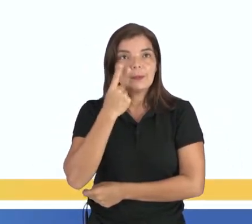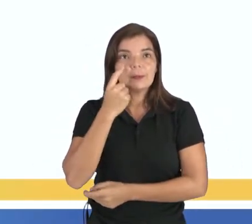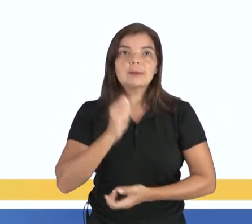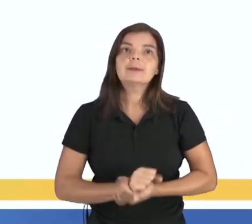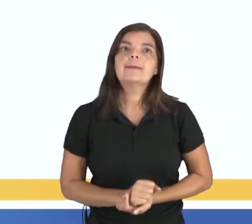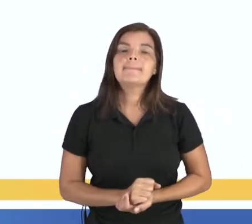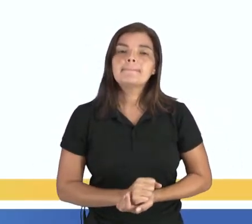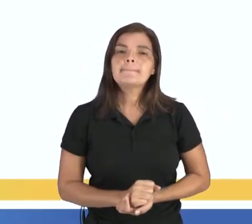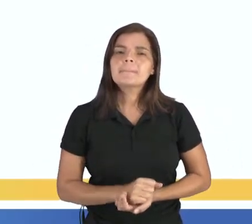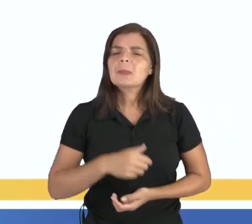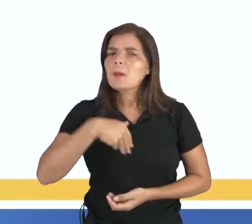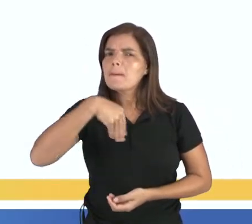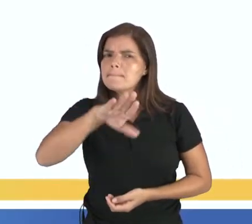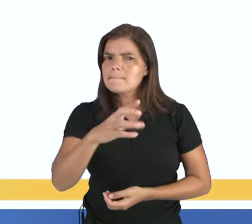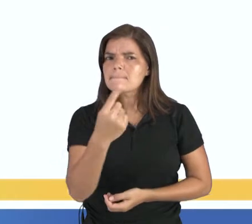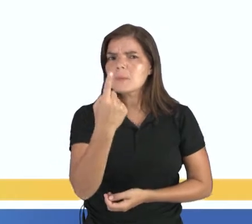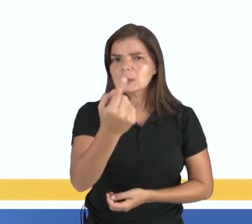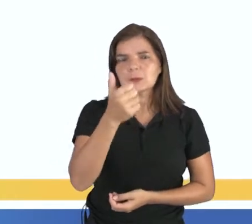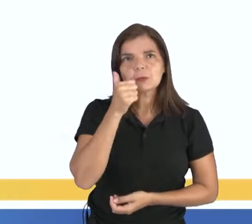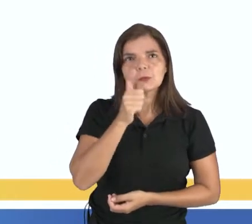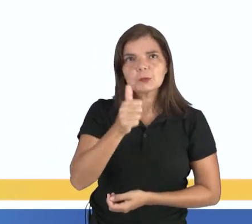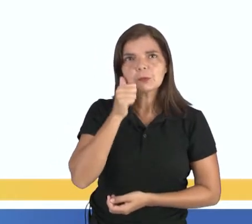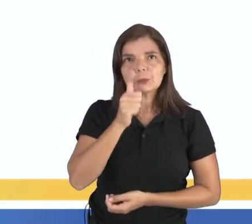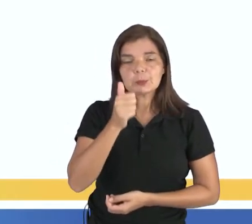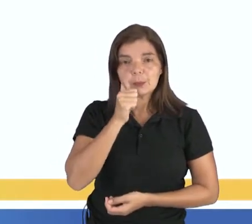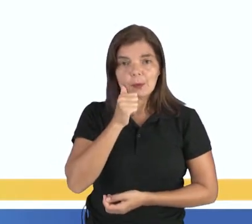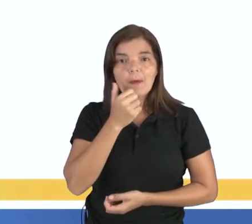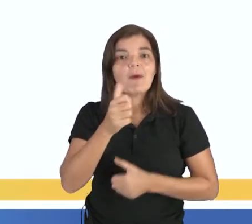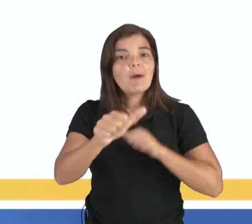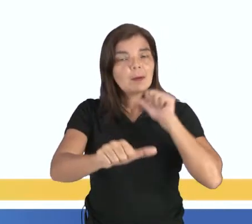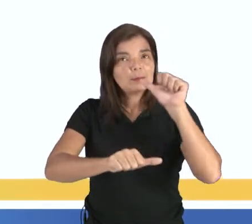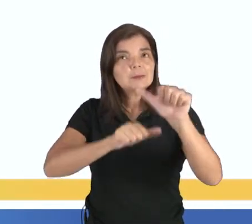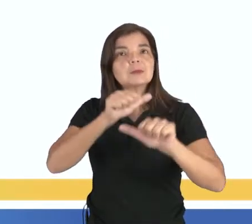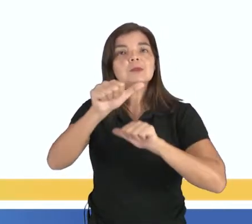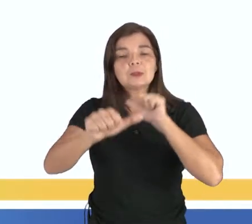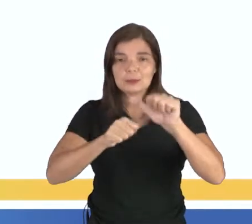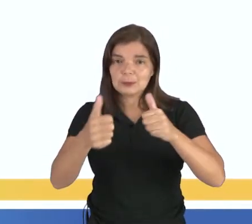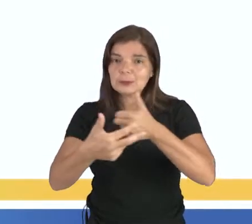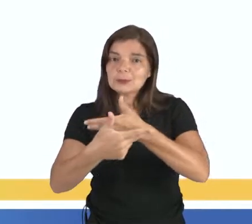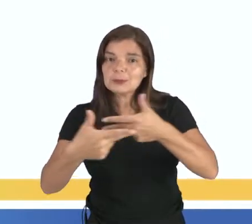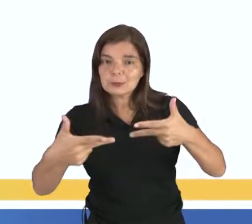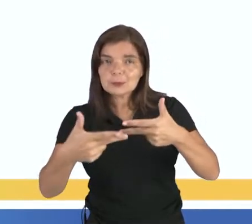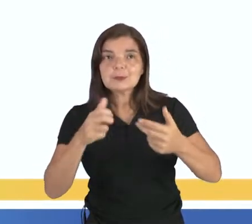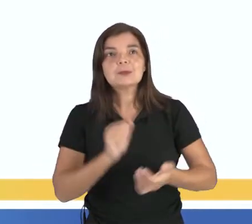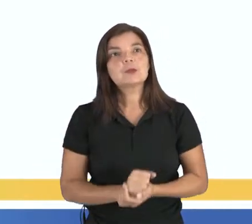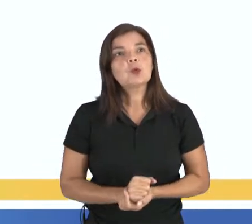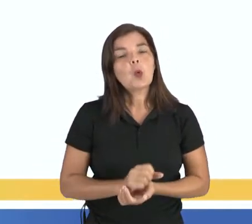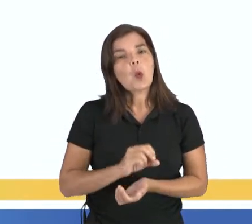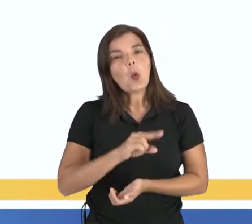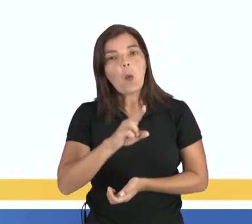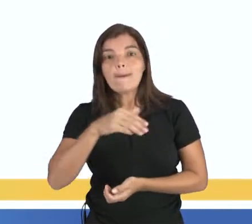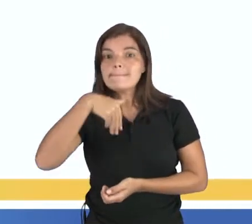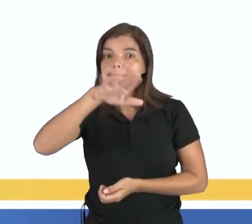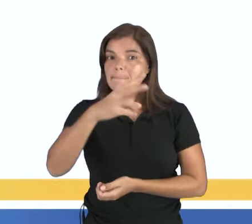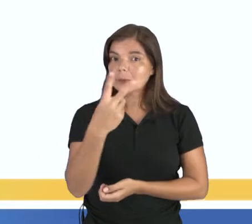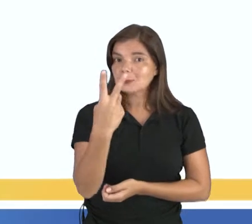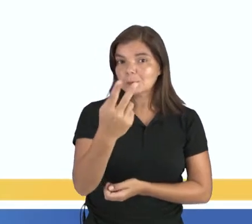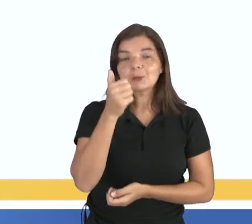exemplo. Mais de uma mulher quis trocar as mercadorias. Ou mais de